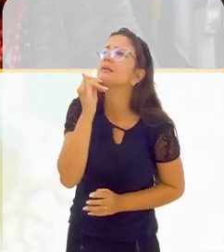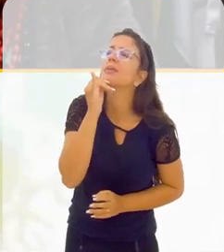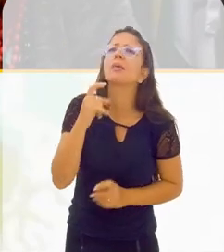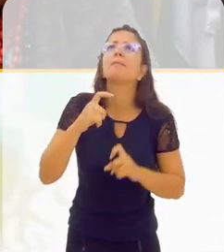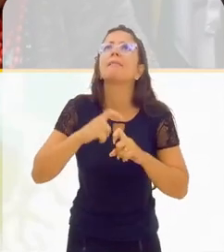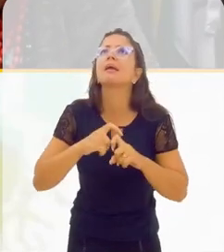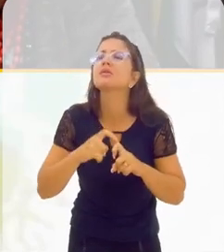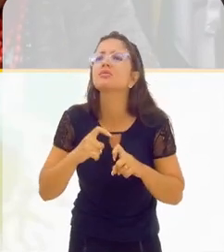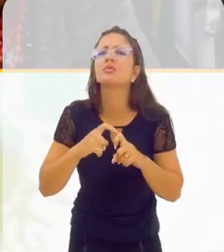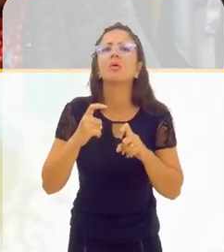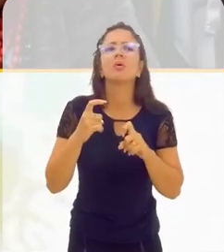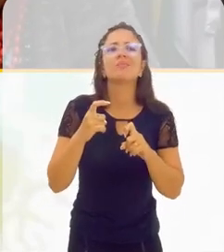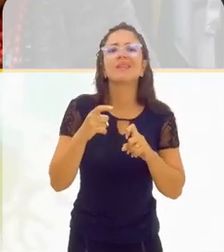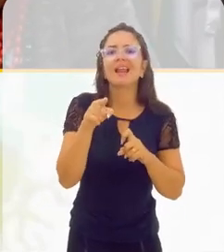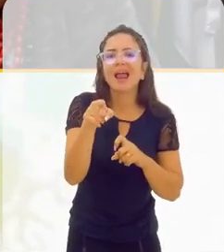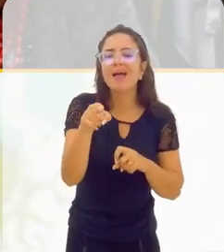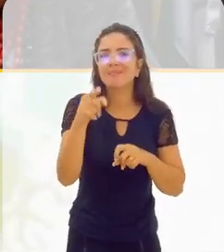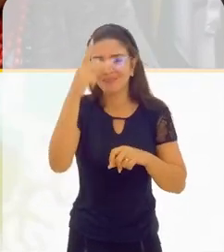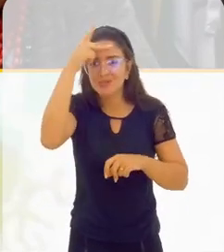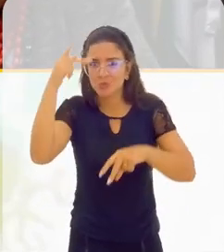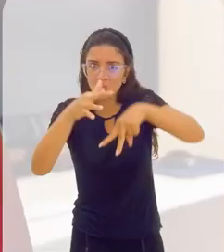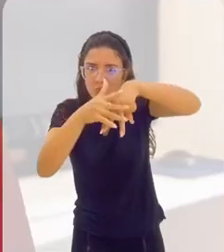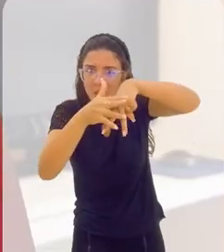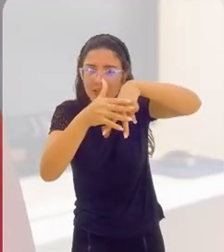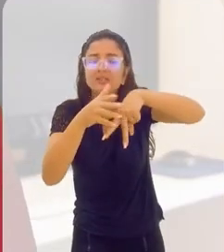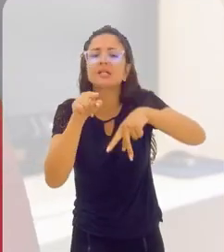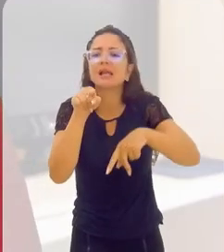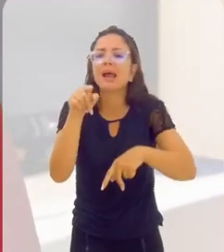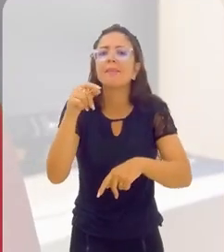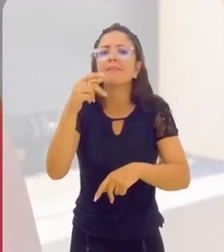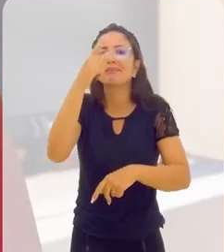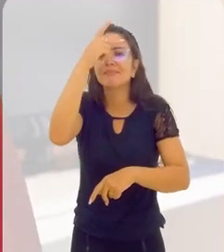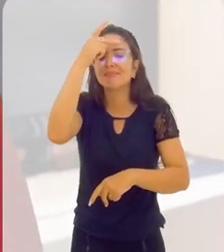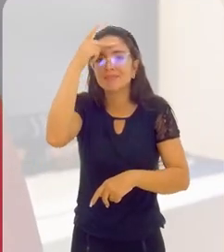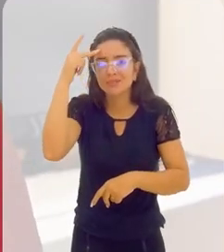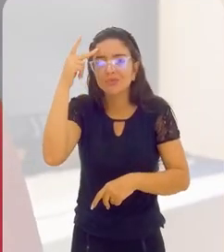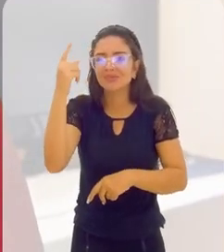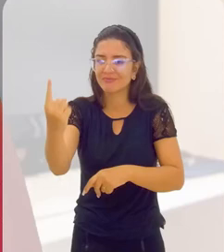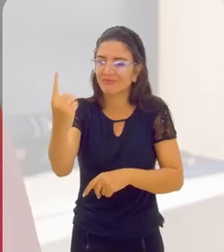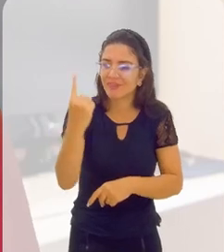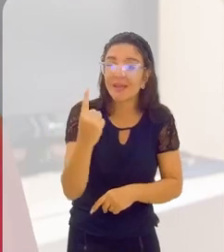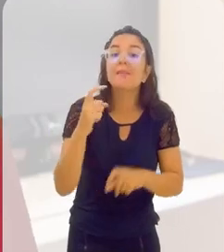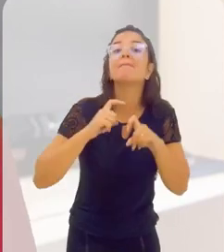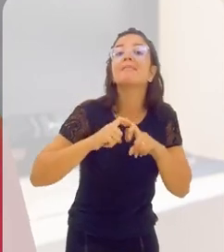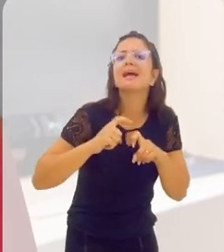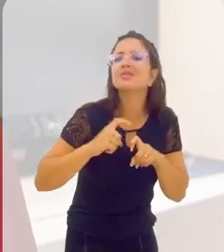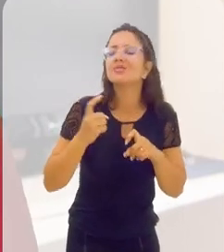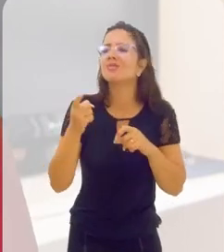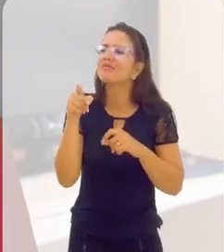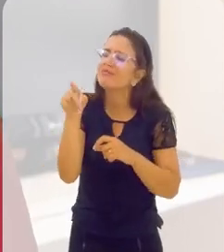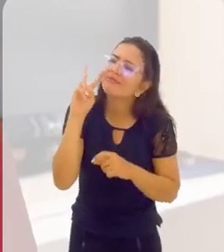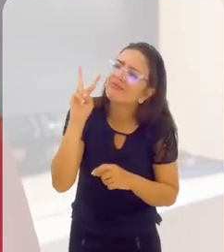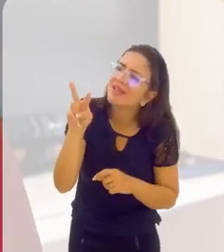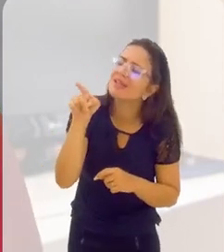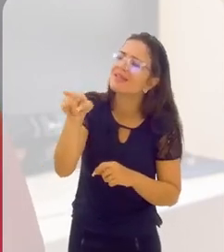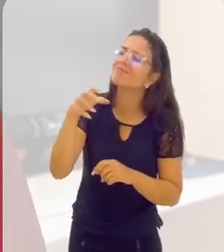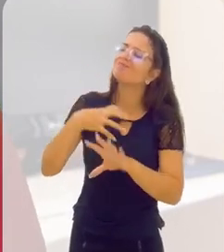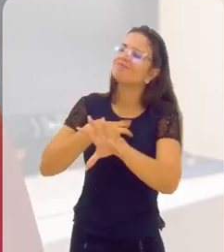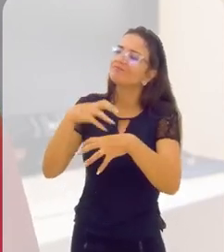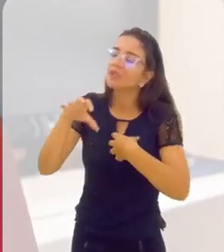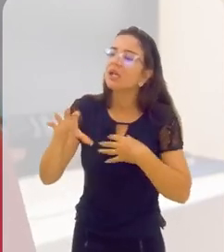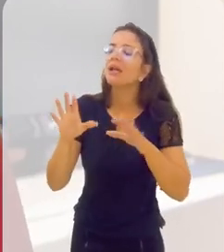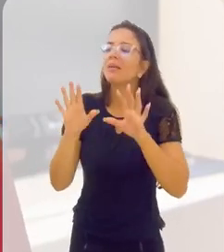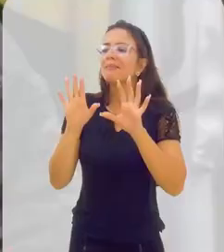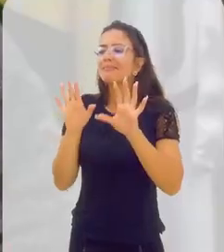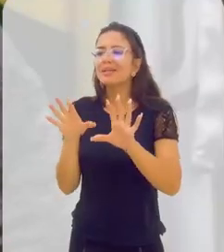os médicos se protegem desse envolvimento com paciente de lidar com a dor sem perder o caráter humano